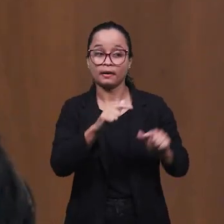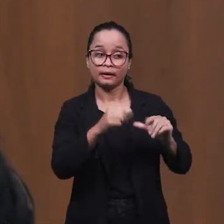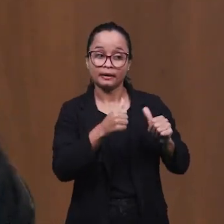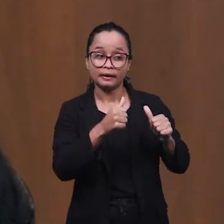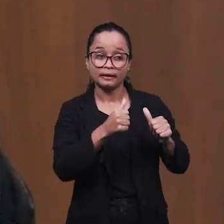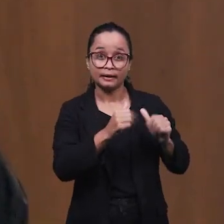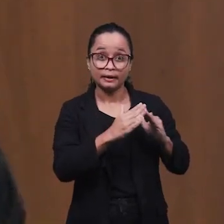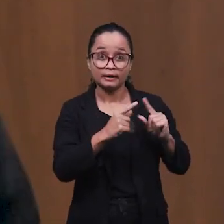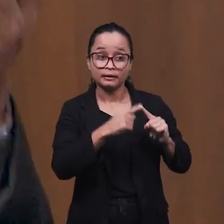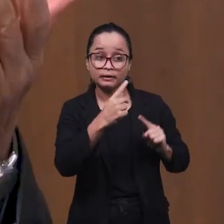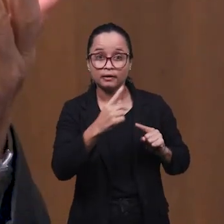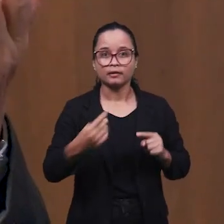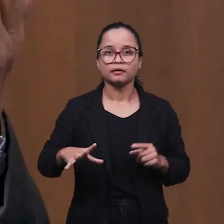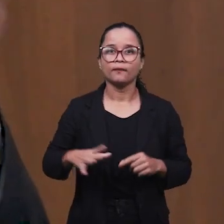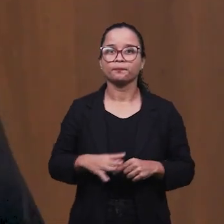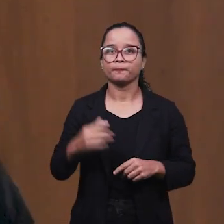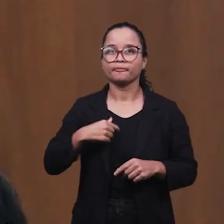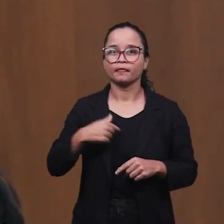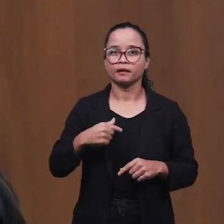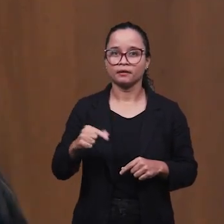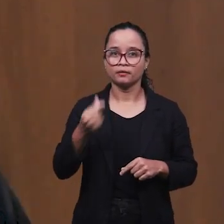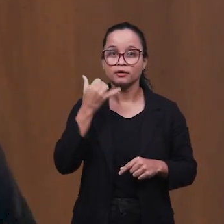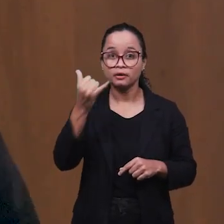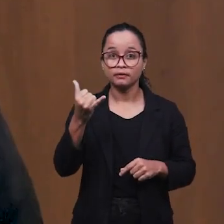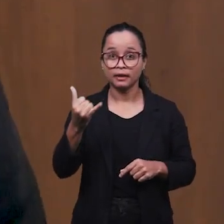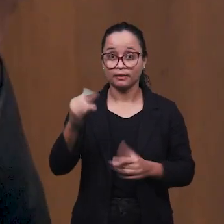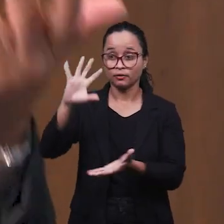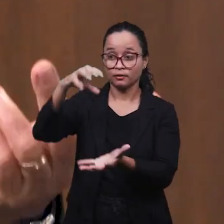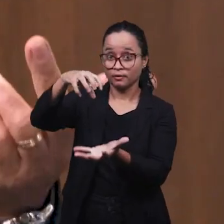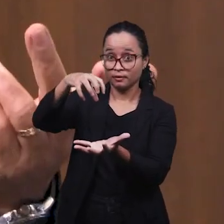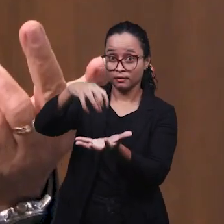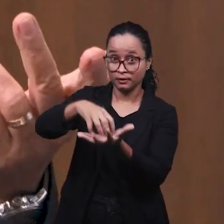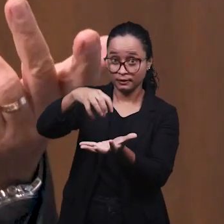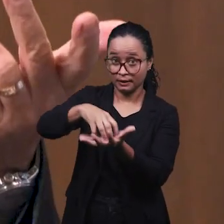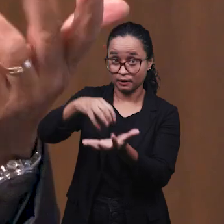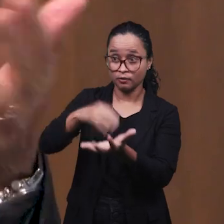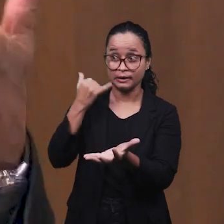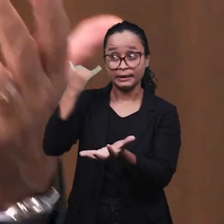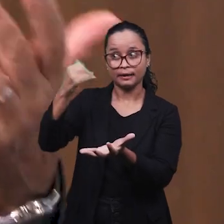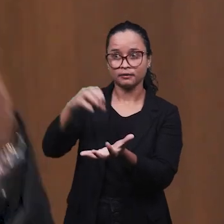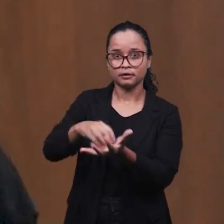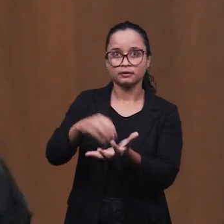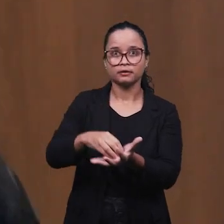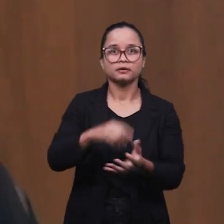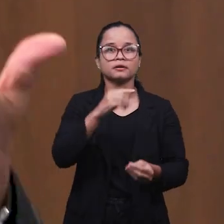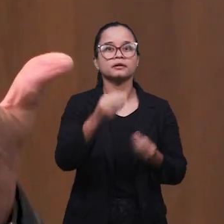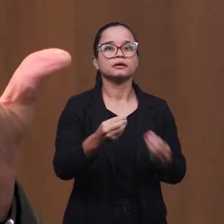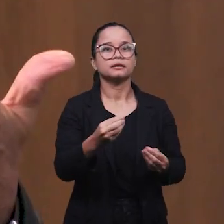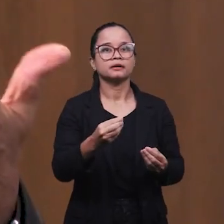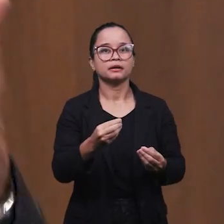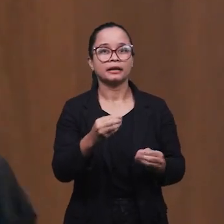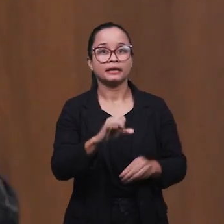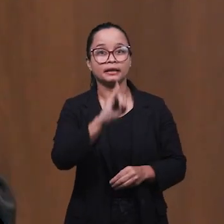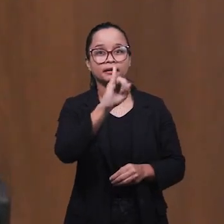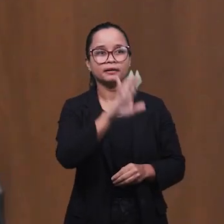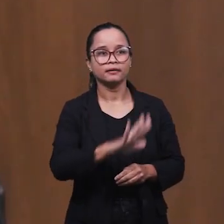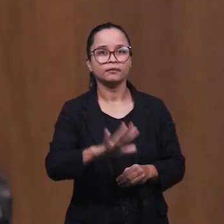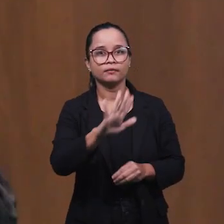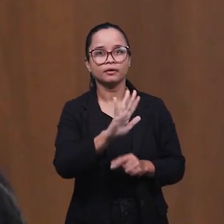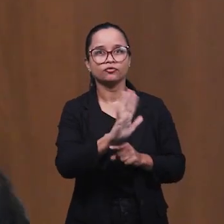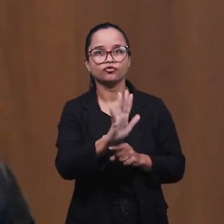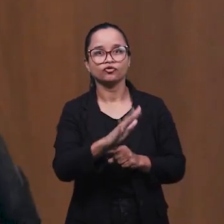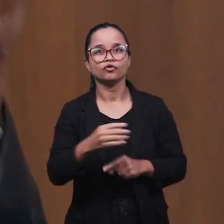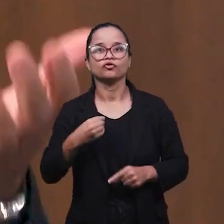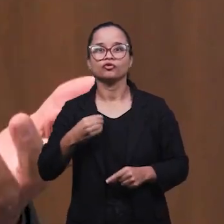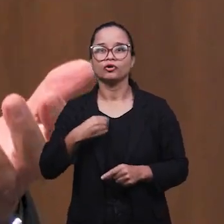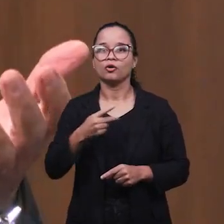um telefone, ligava para uma central, essa central entrava em contato com ele e transmitia para ele em imagem que o pastor Gilson, eu